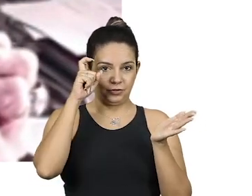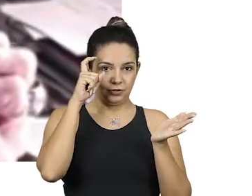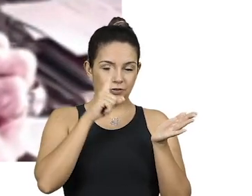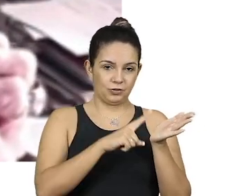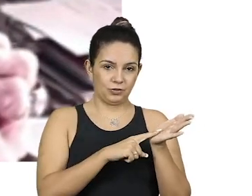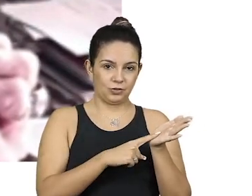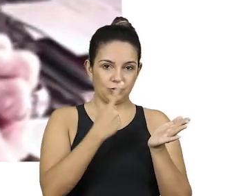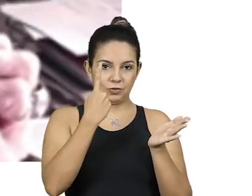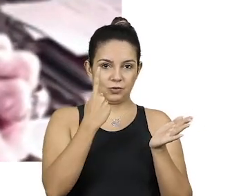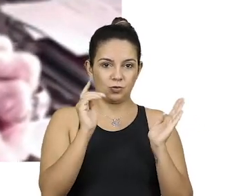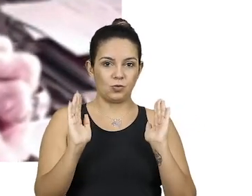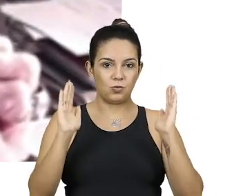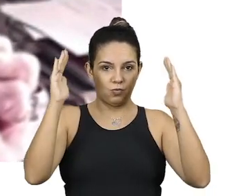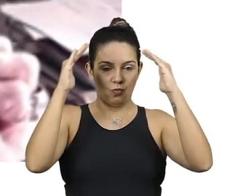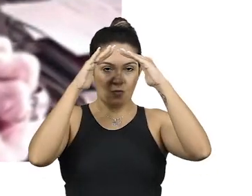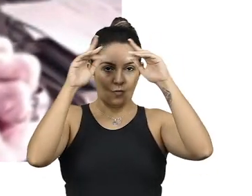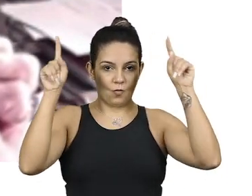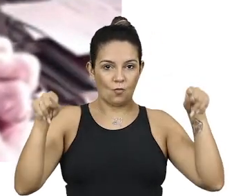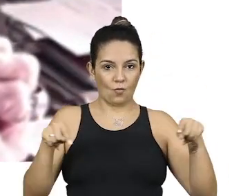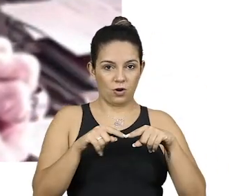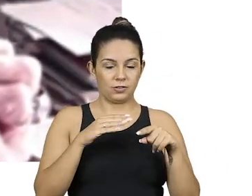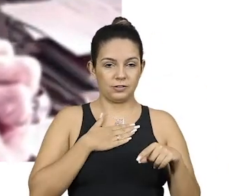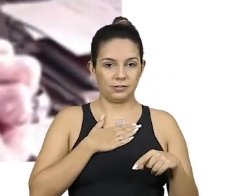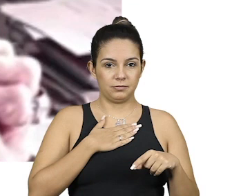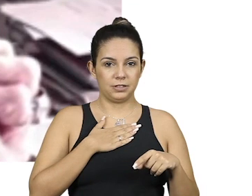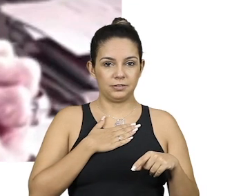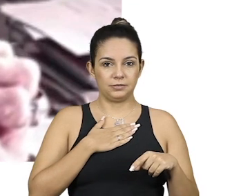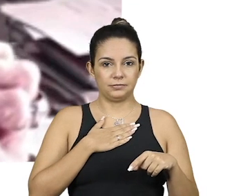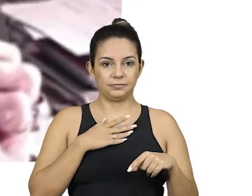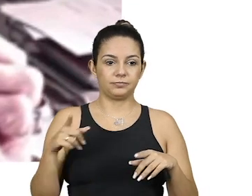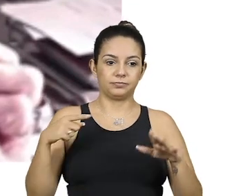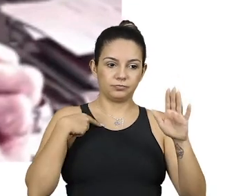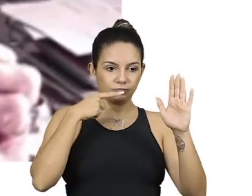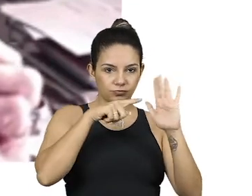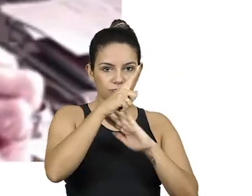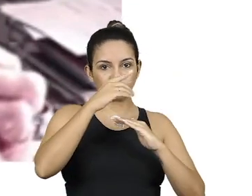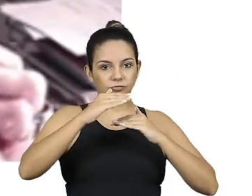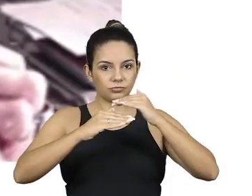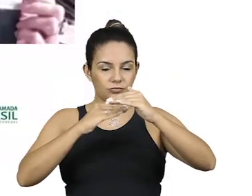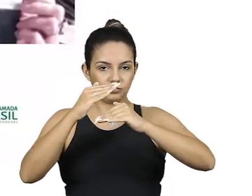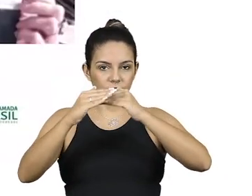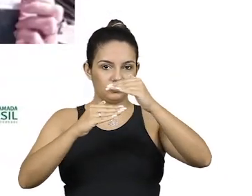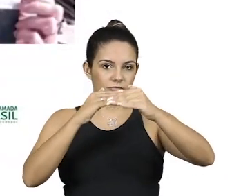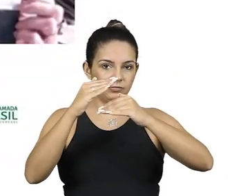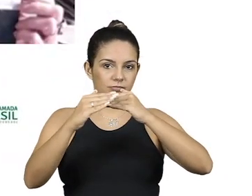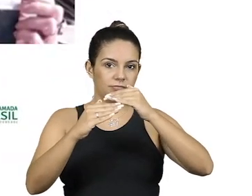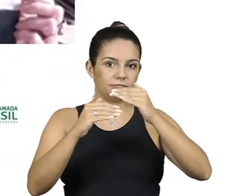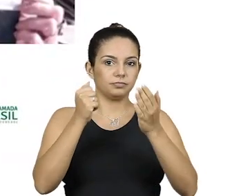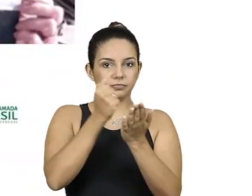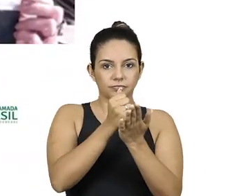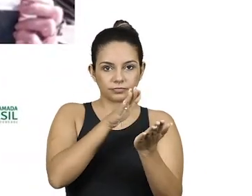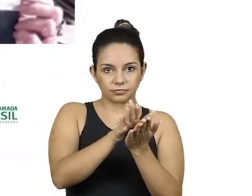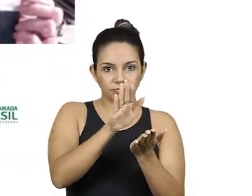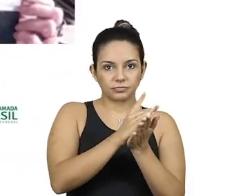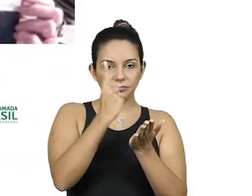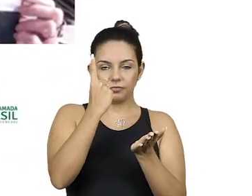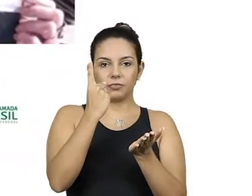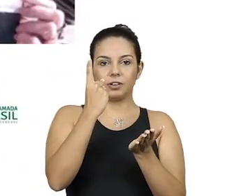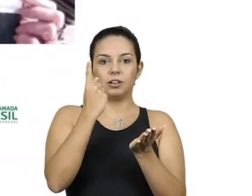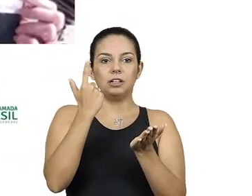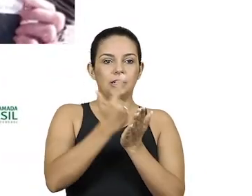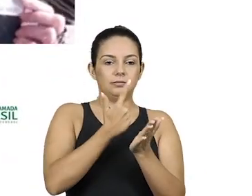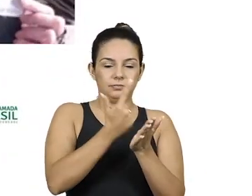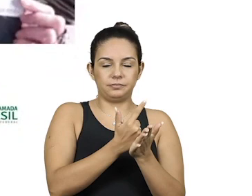fotografia de um quadro meu. Que é uma sequência maravilhosa de editorial, uma linha editorial de